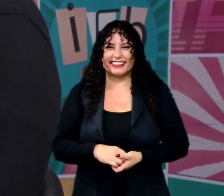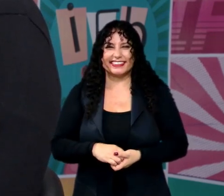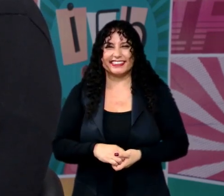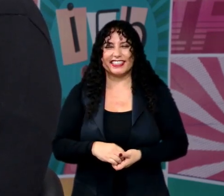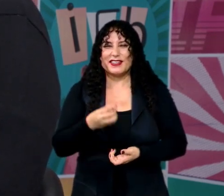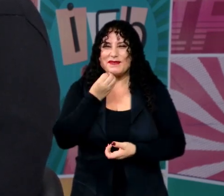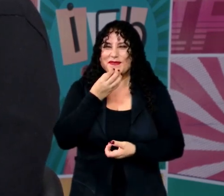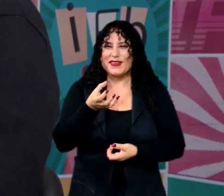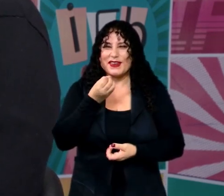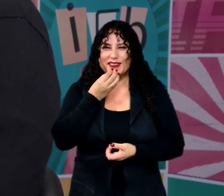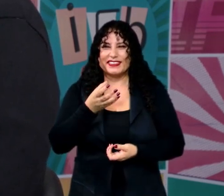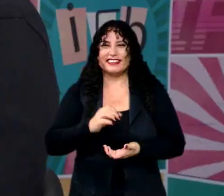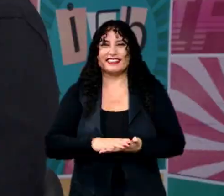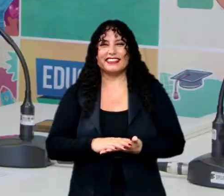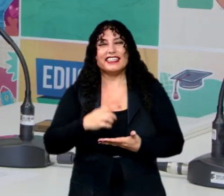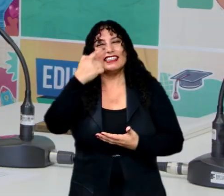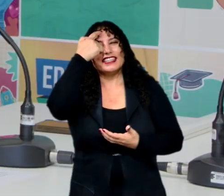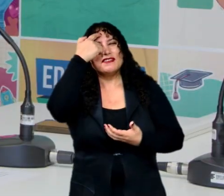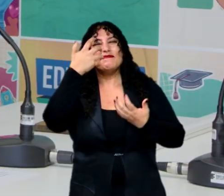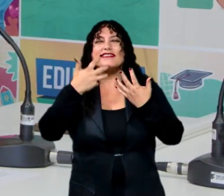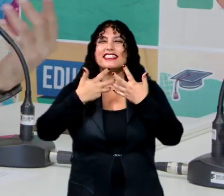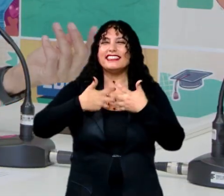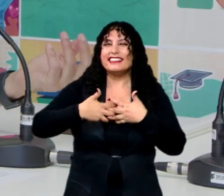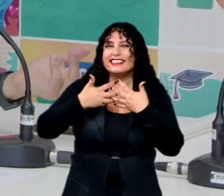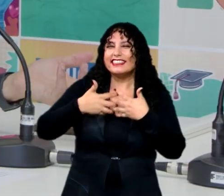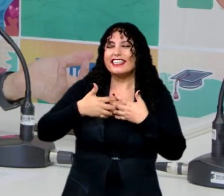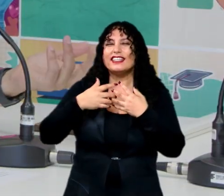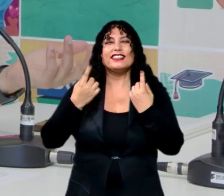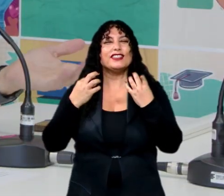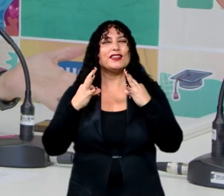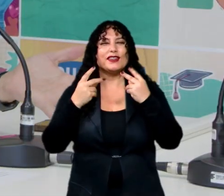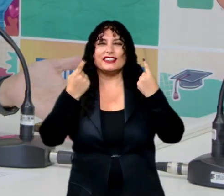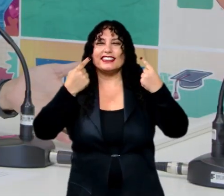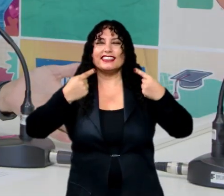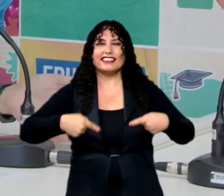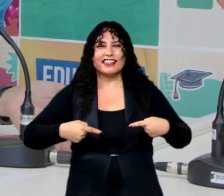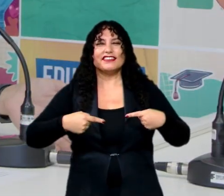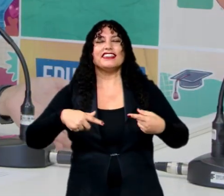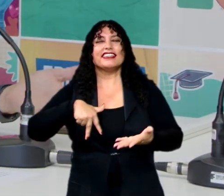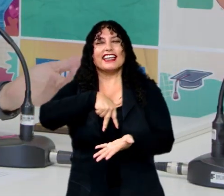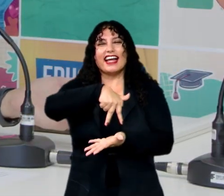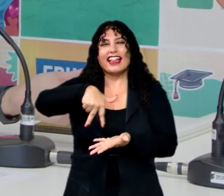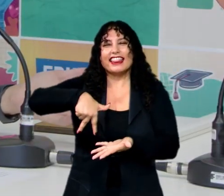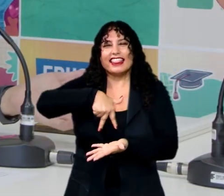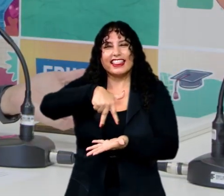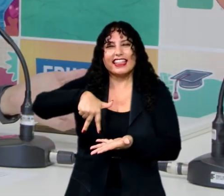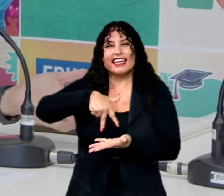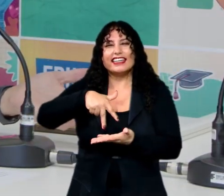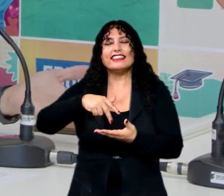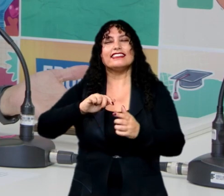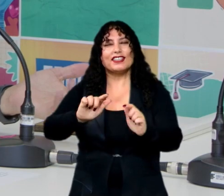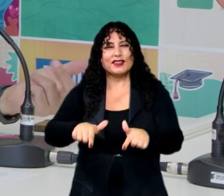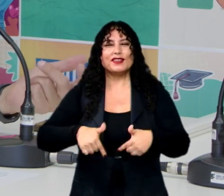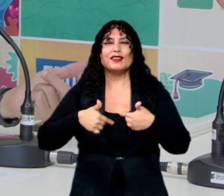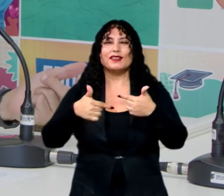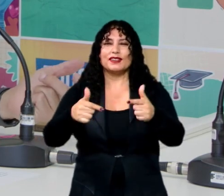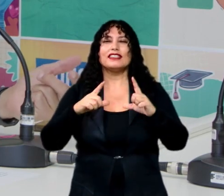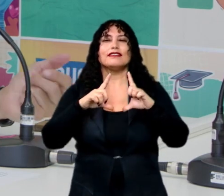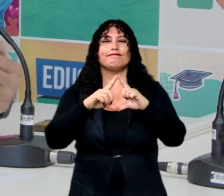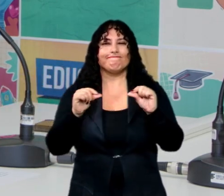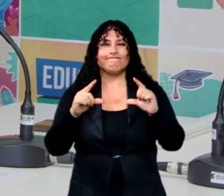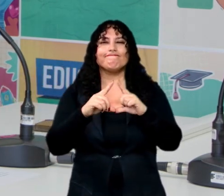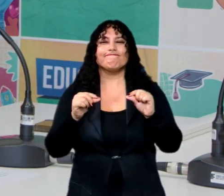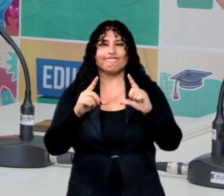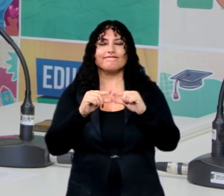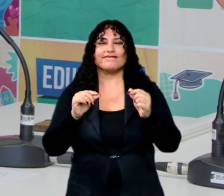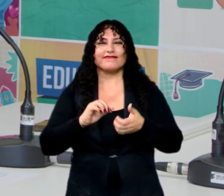Muito bom. Bom, pensando, né, em todos esses desafios que a dança acaba enfrentando aqui em Brasília para se